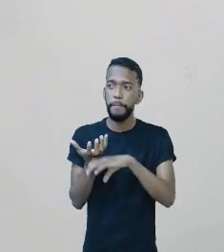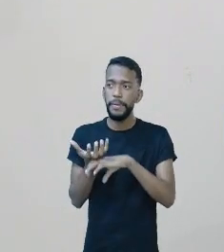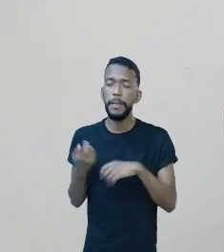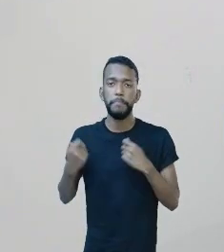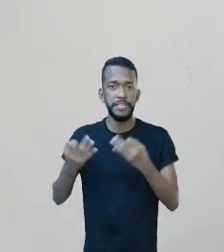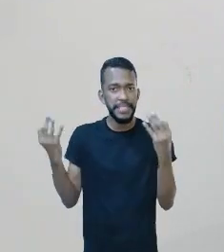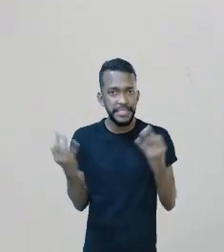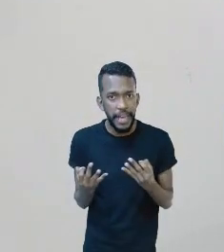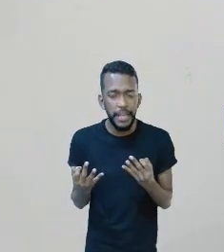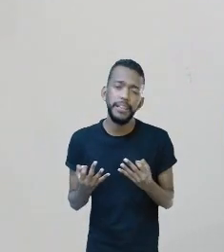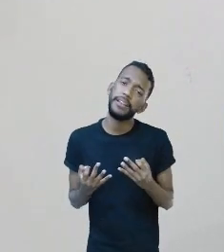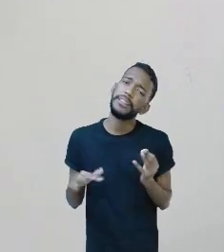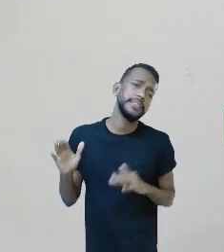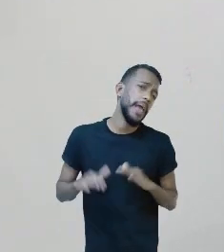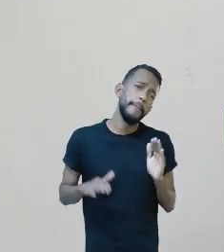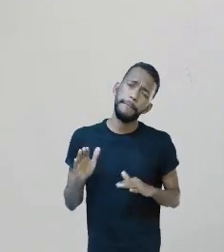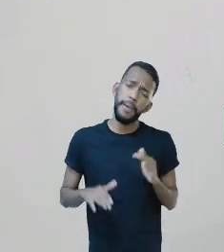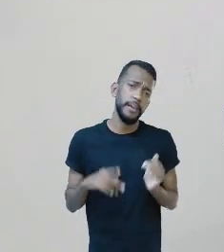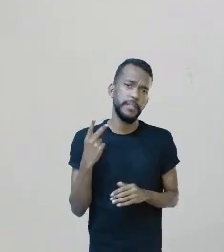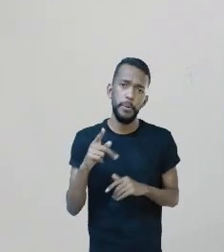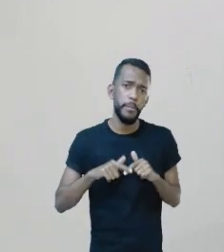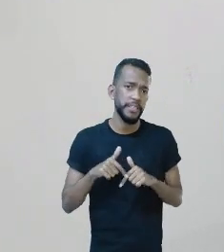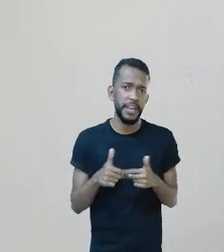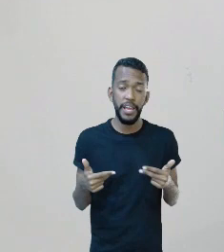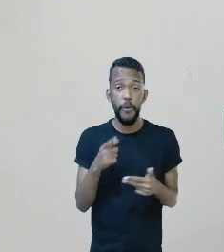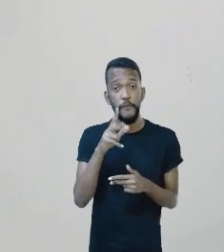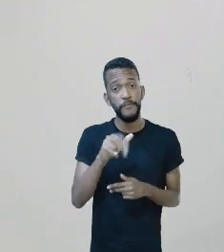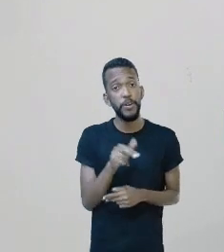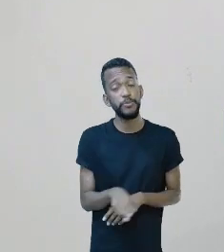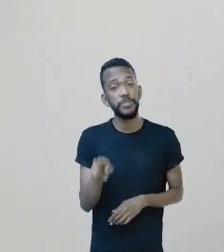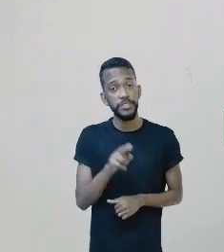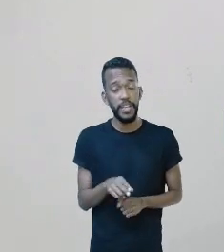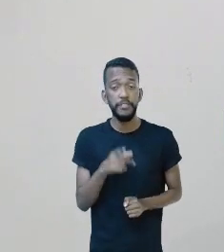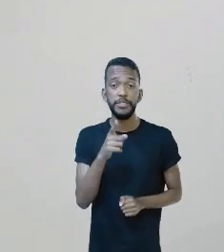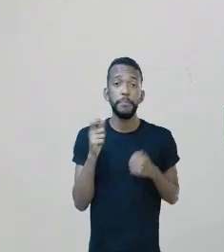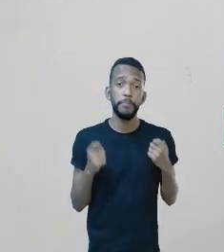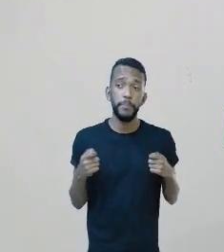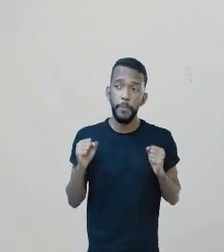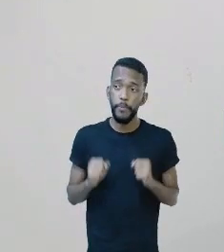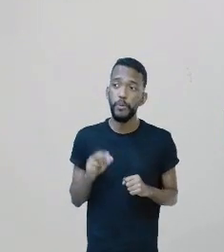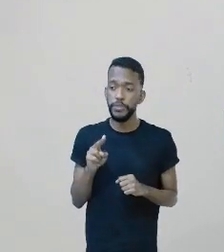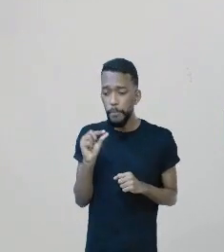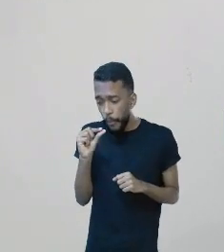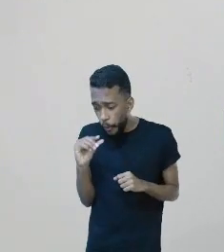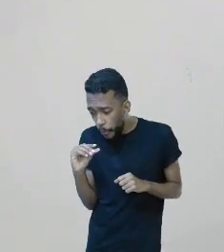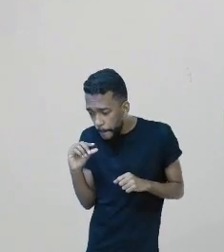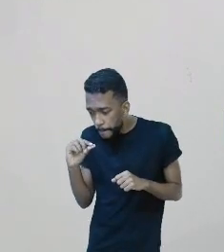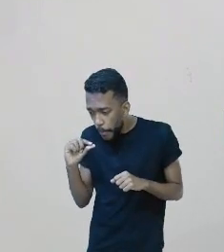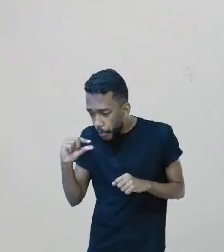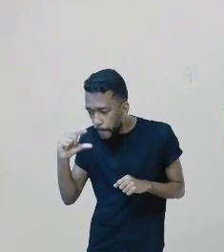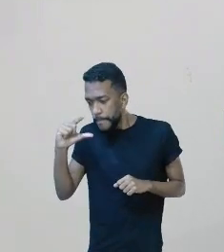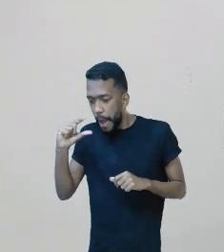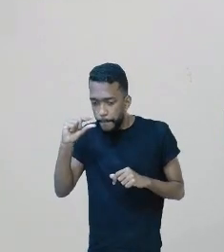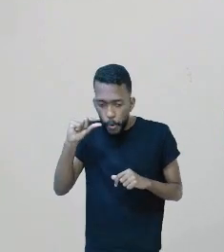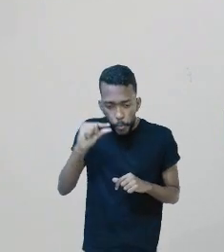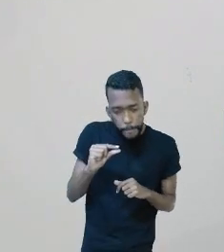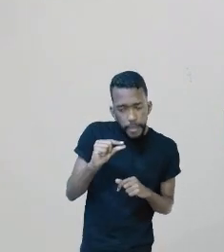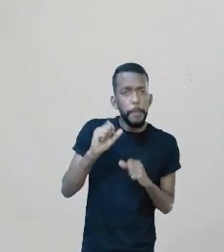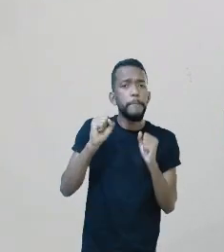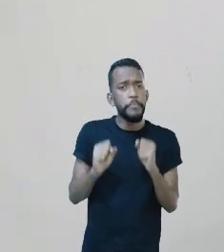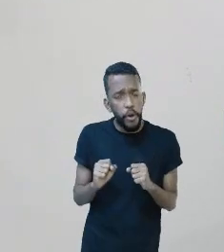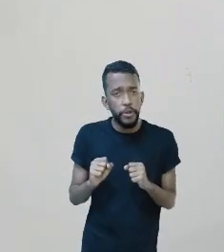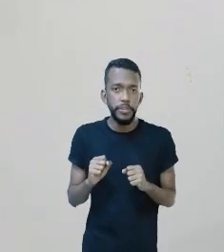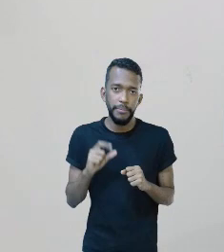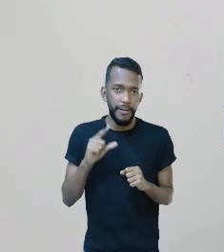tem que ser exata. Dependendo do material que você use, você pode usar um pouco mais ou um pouco menos,